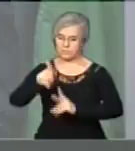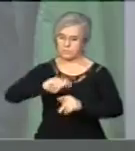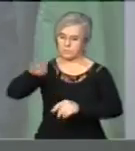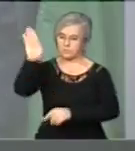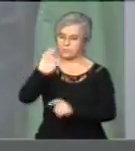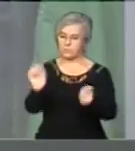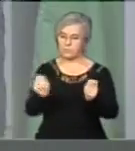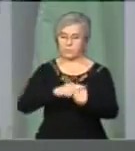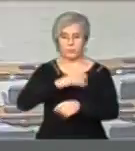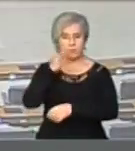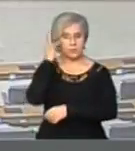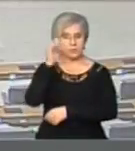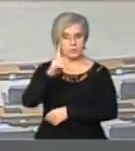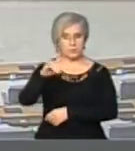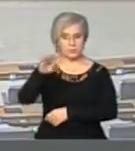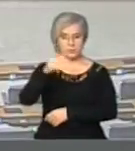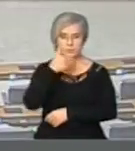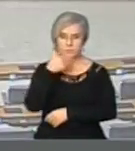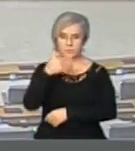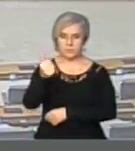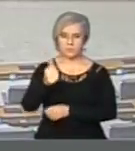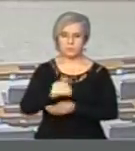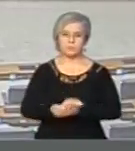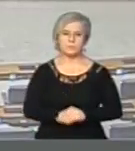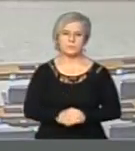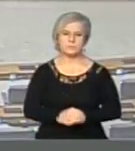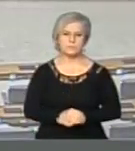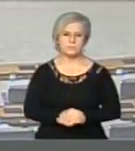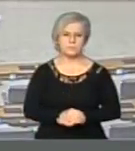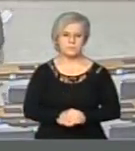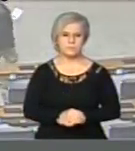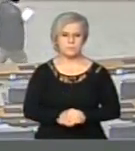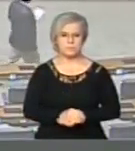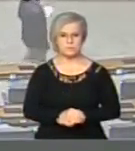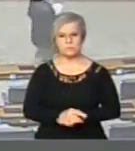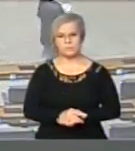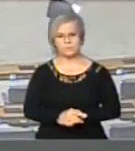dias melhores. Muito obrigado. Muito bem, deputado. Deputado